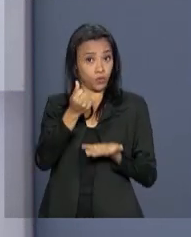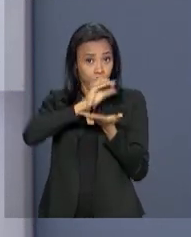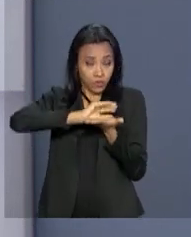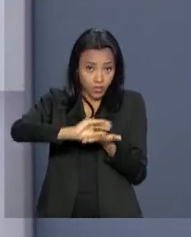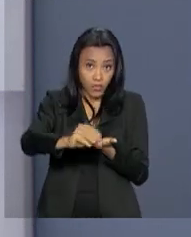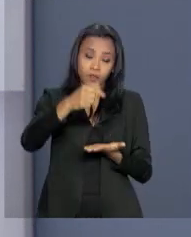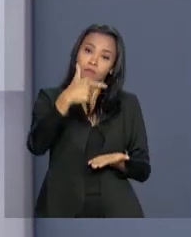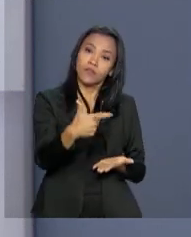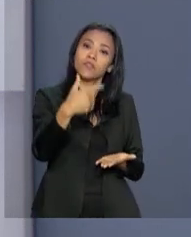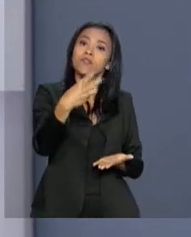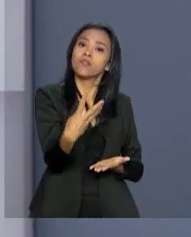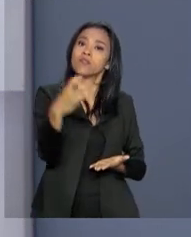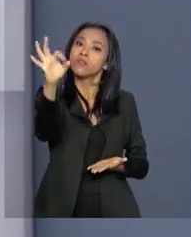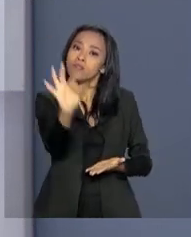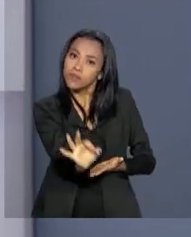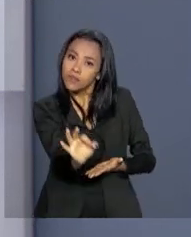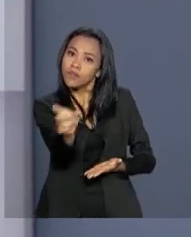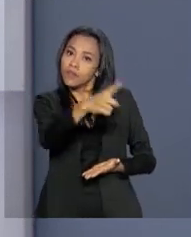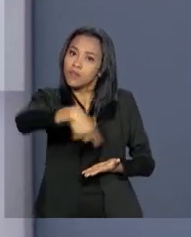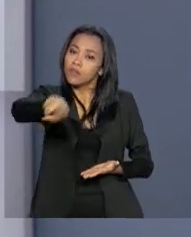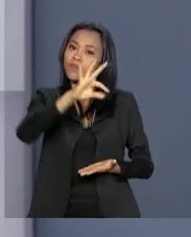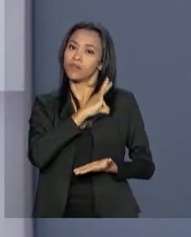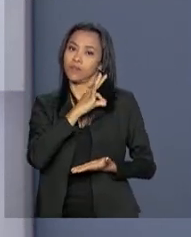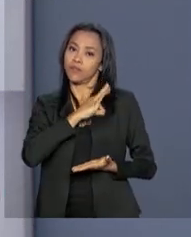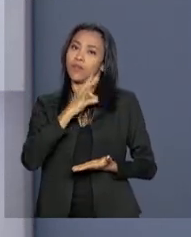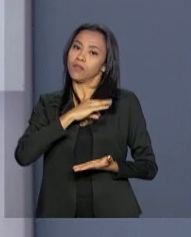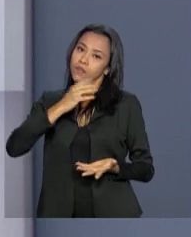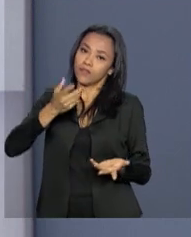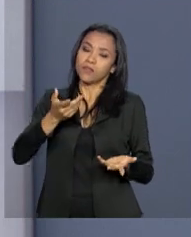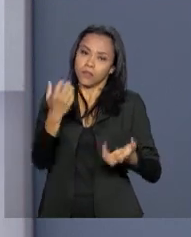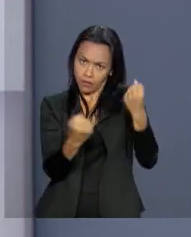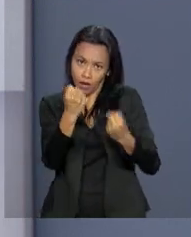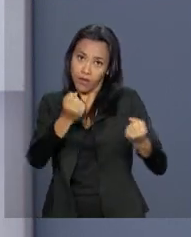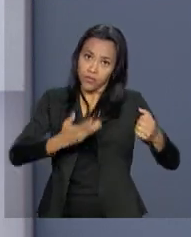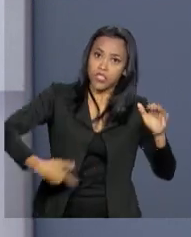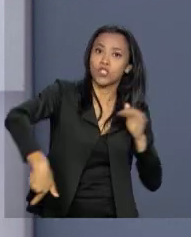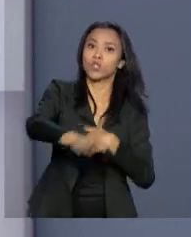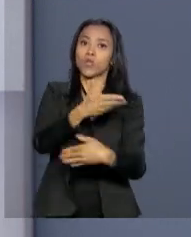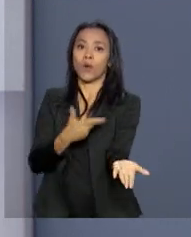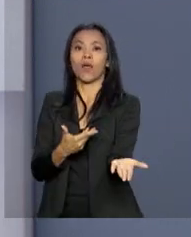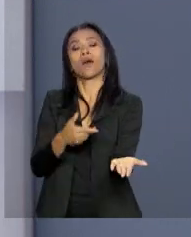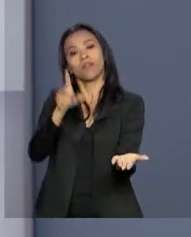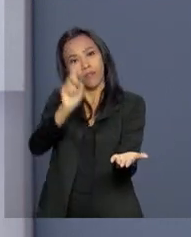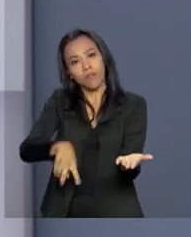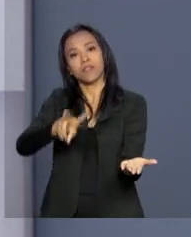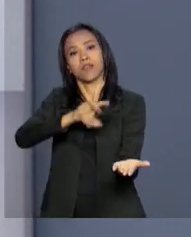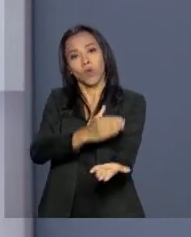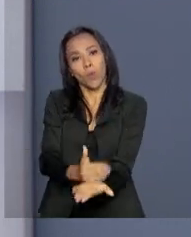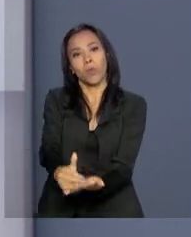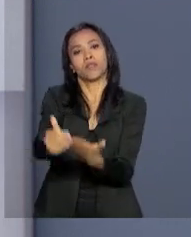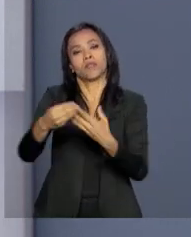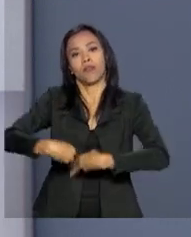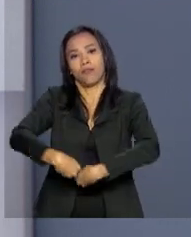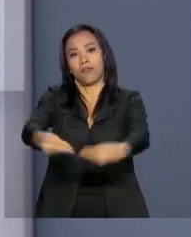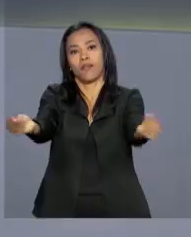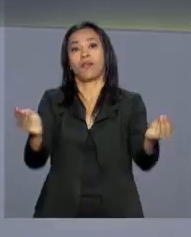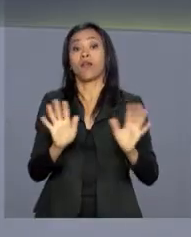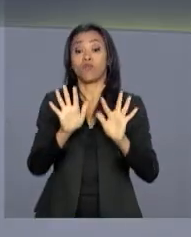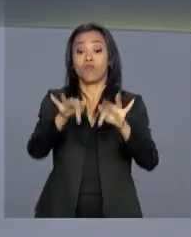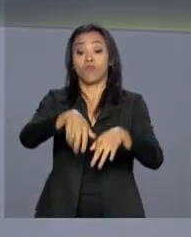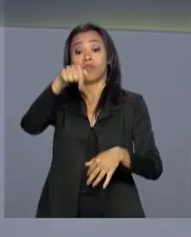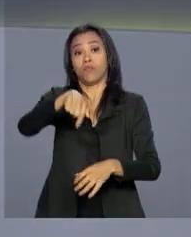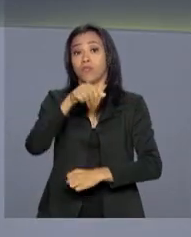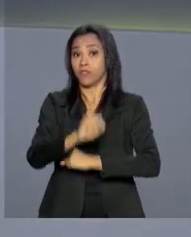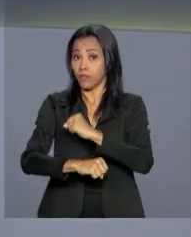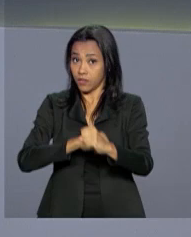da frota policial do país seja renovada a idéia é que os veículos comecem a ser entregues já no fim deste ano